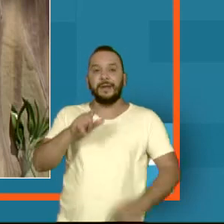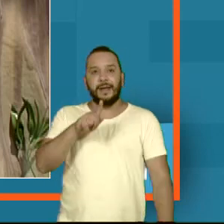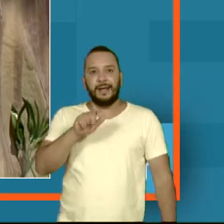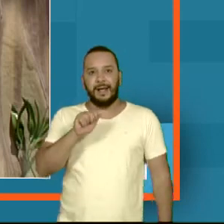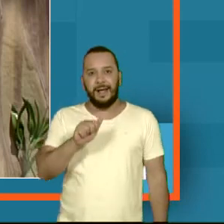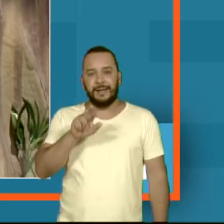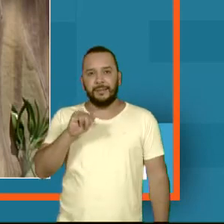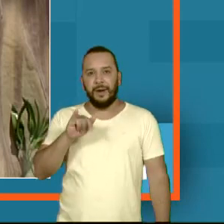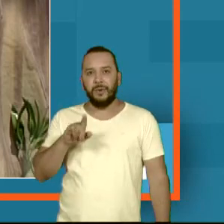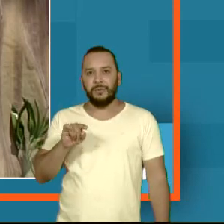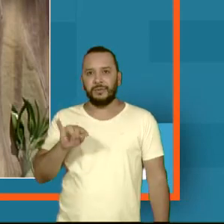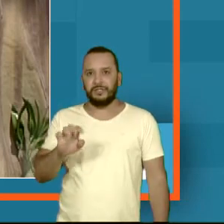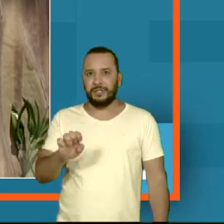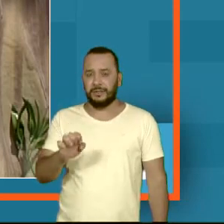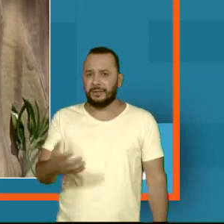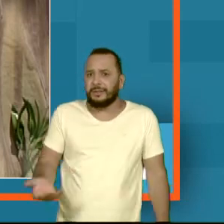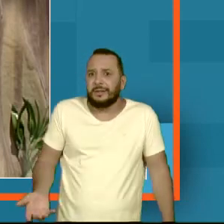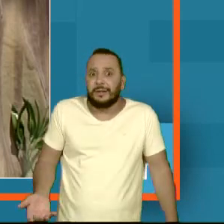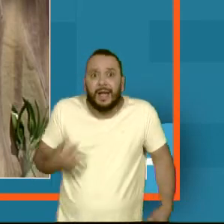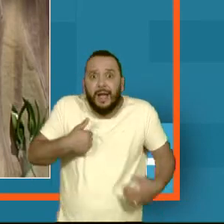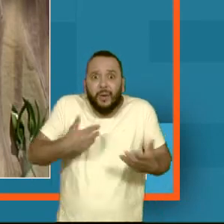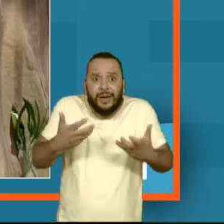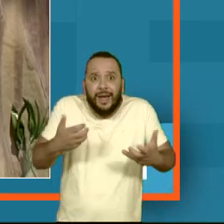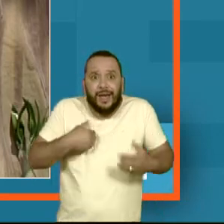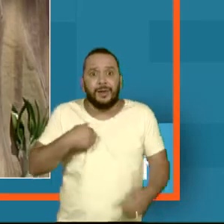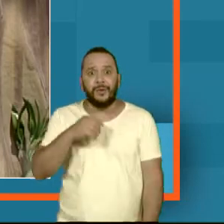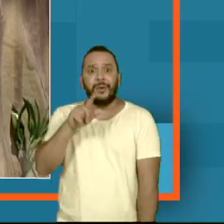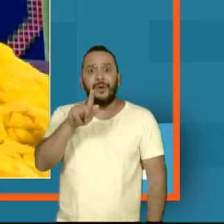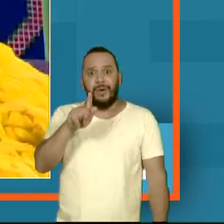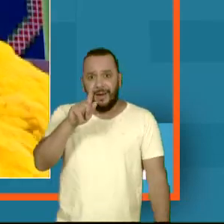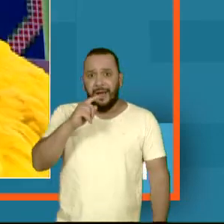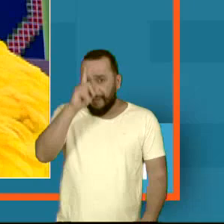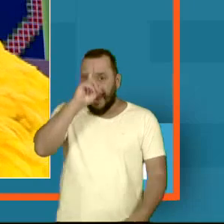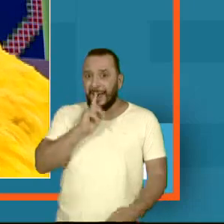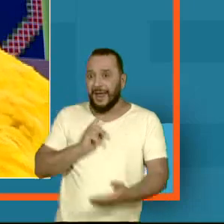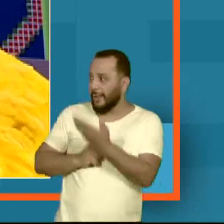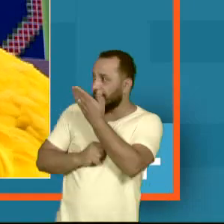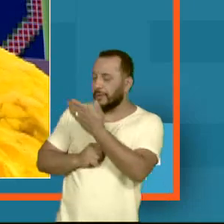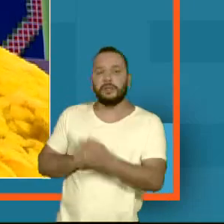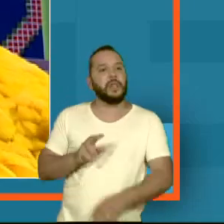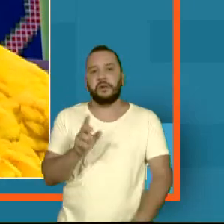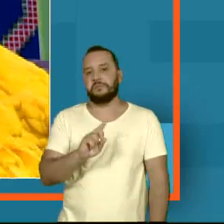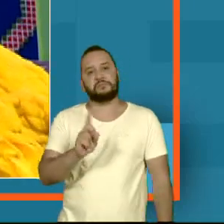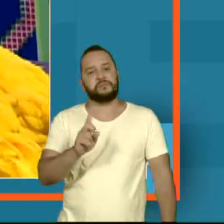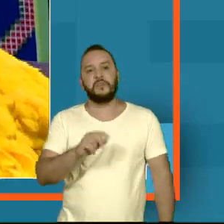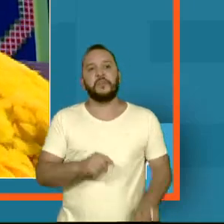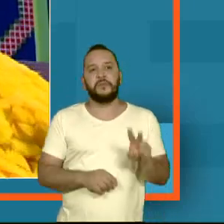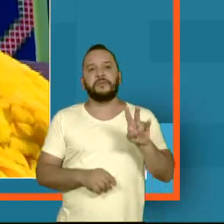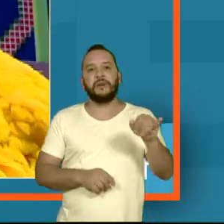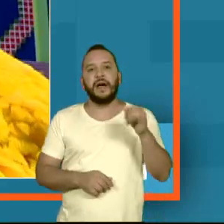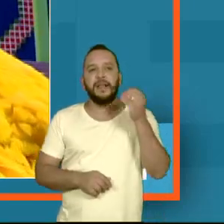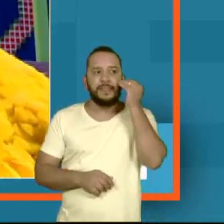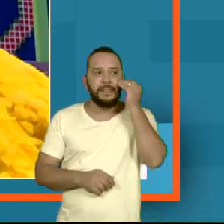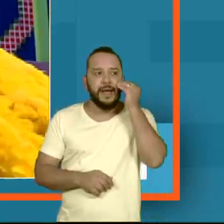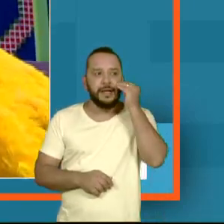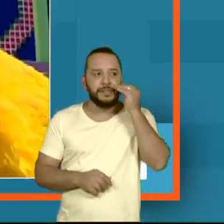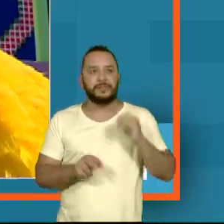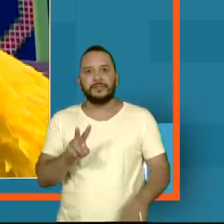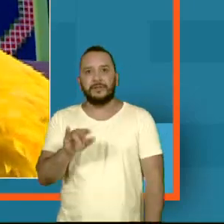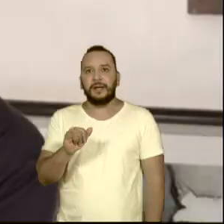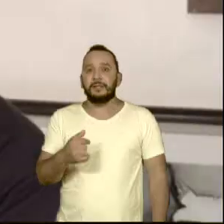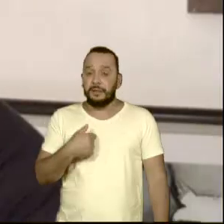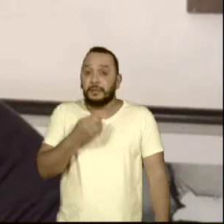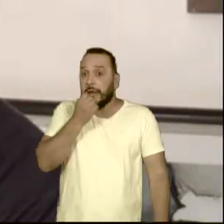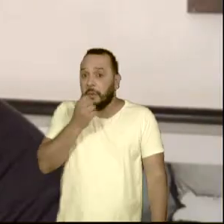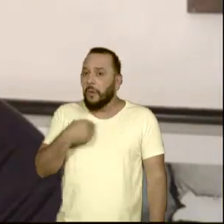masculino, só tem o Garibaldo. falei, eu faço o Garibaldo. Não, vai ser feito o teste para Garibaldo. Falei, tá bom, vou fazer o